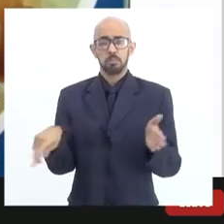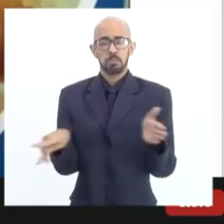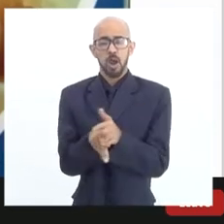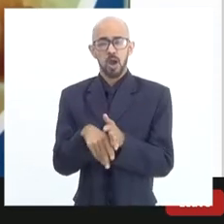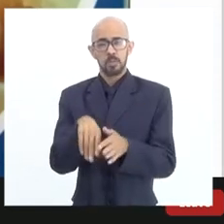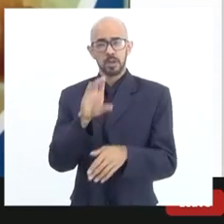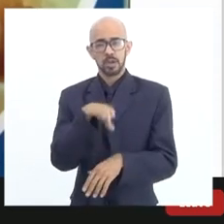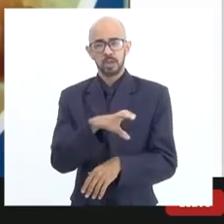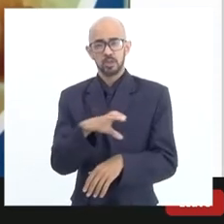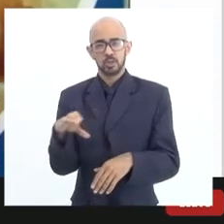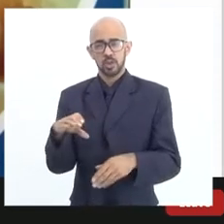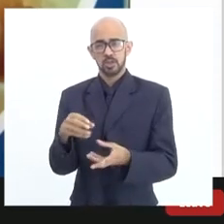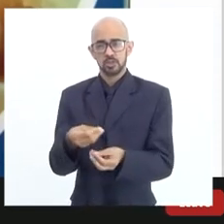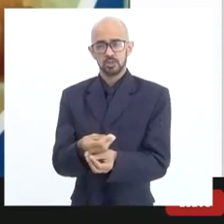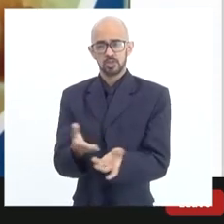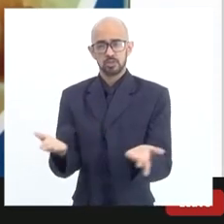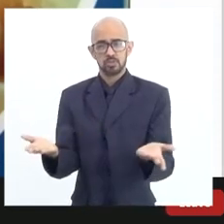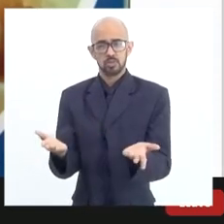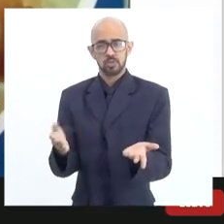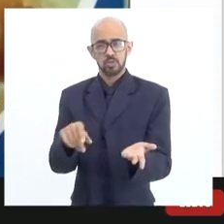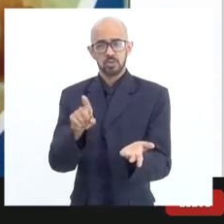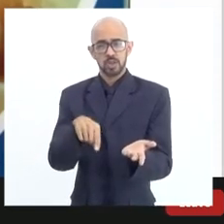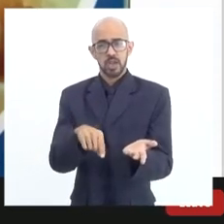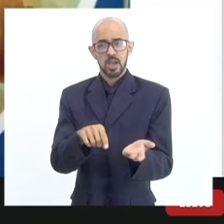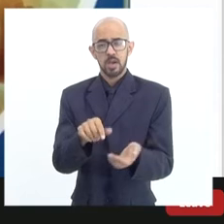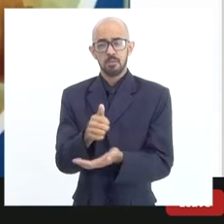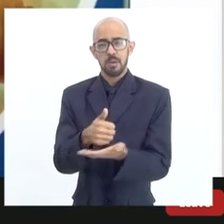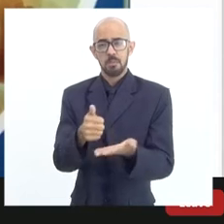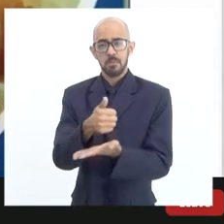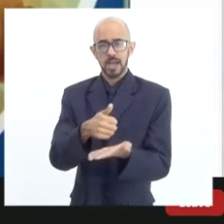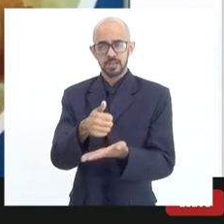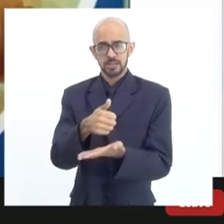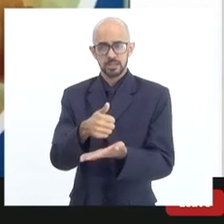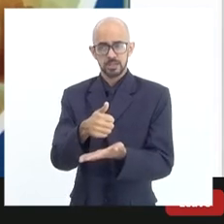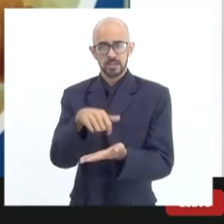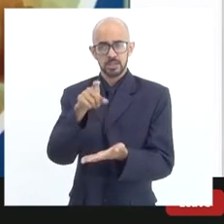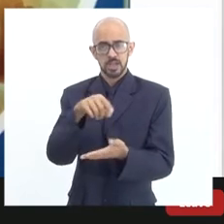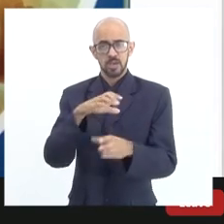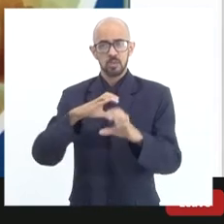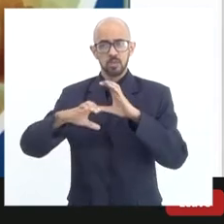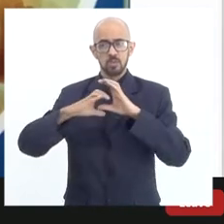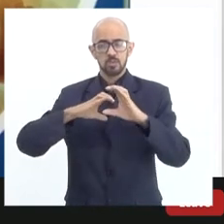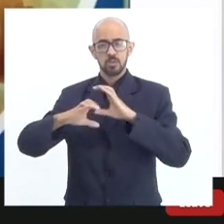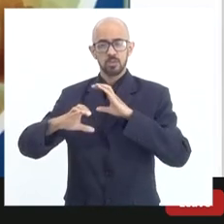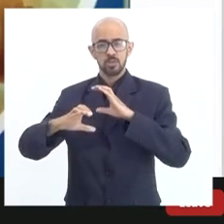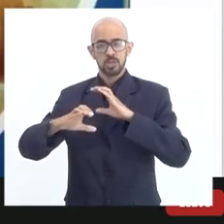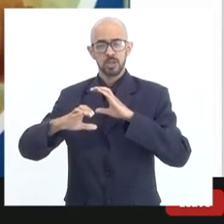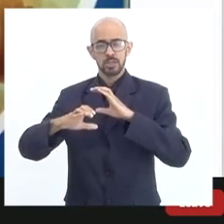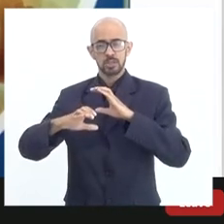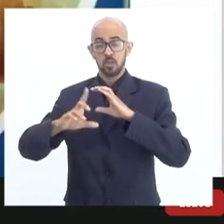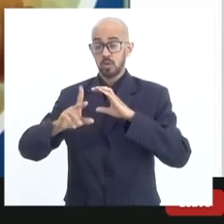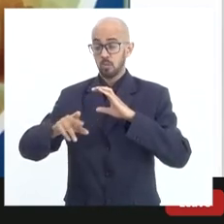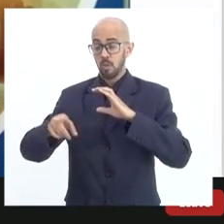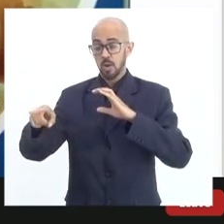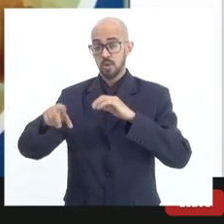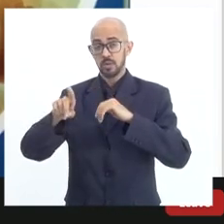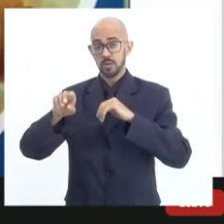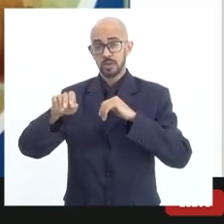Católica, que já seria um crime, porque é um material, e aí sim, dialogando também com o que a doutora Daniele